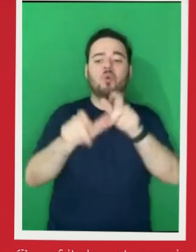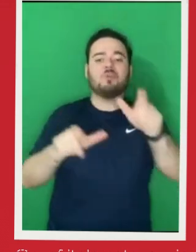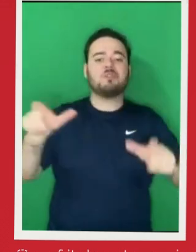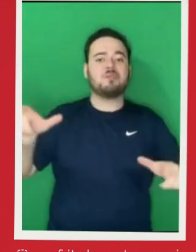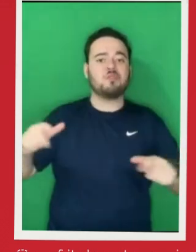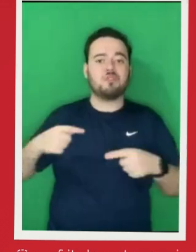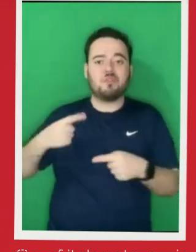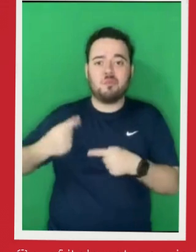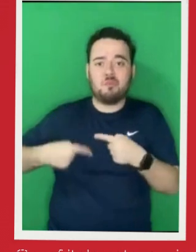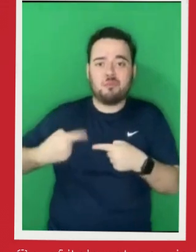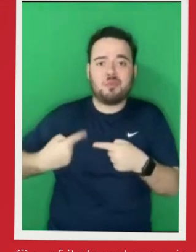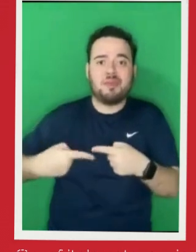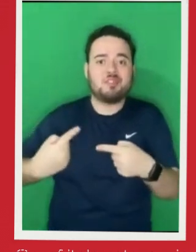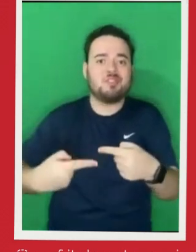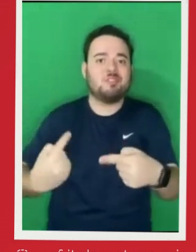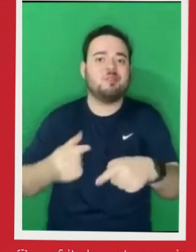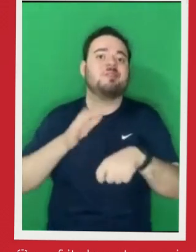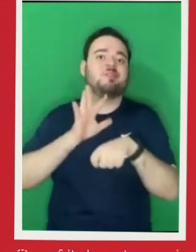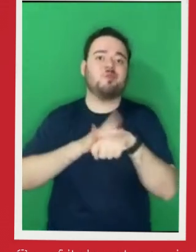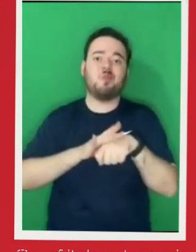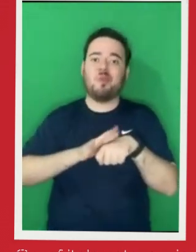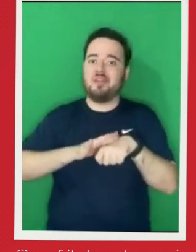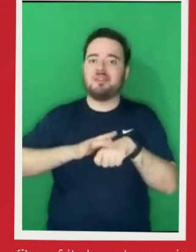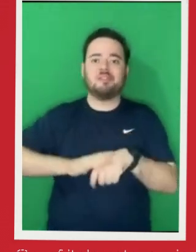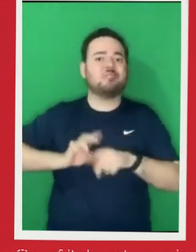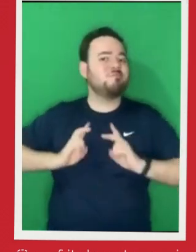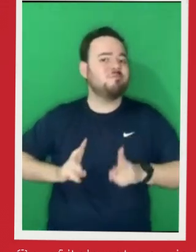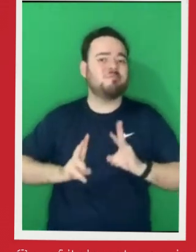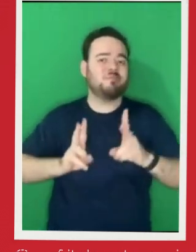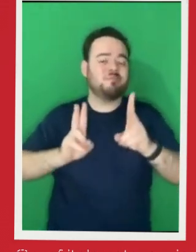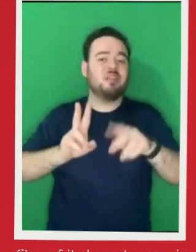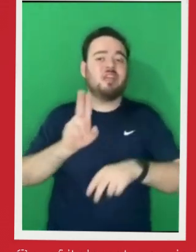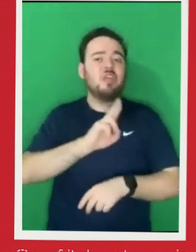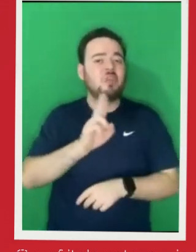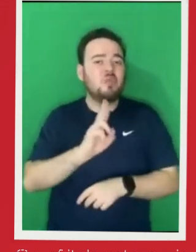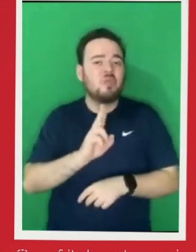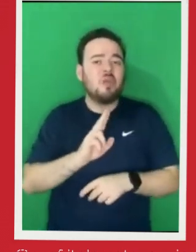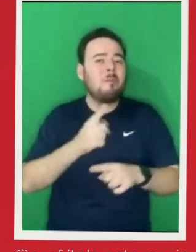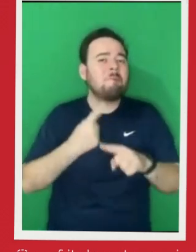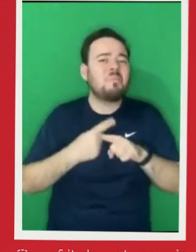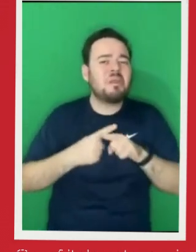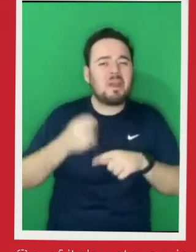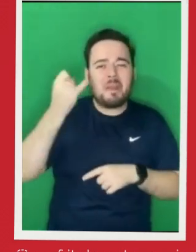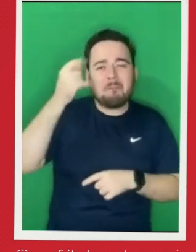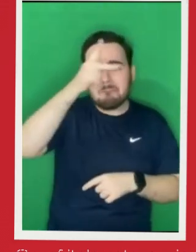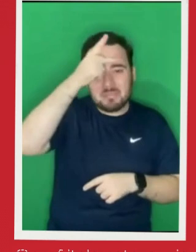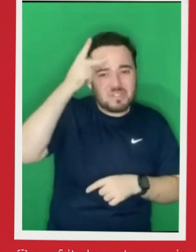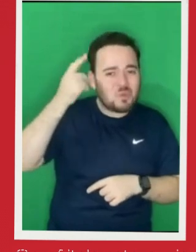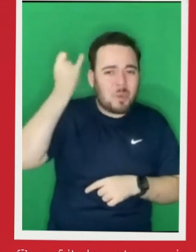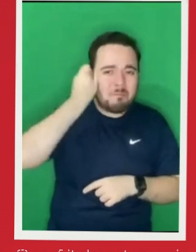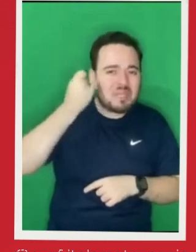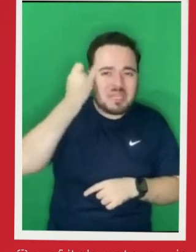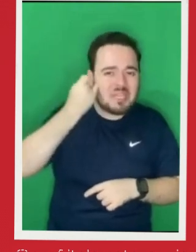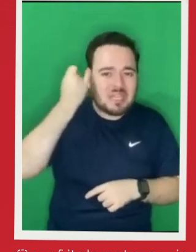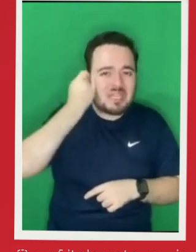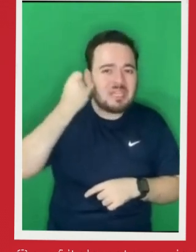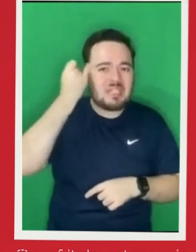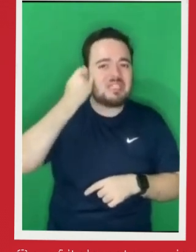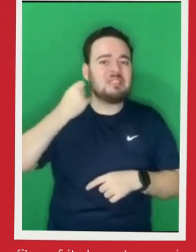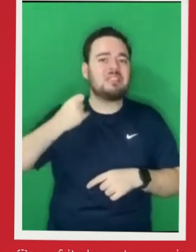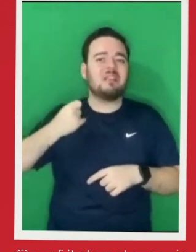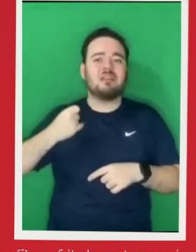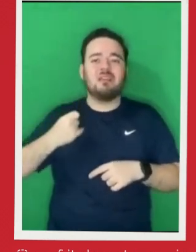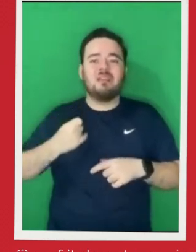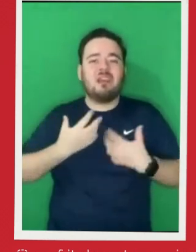Algumas pessoas são procrastinadoras crônicas. E o nome da procrastinação não é porque é preguiçosa,